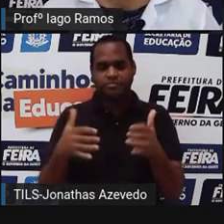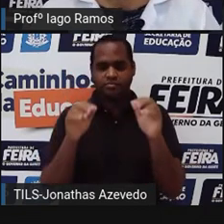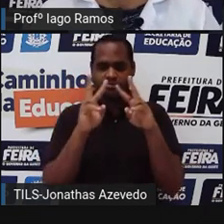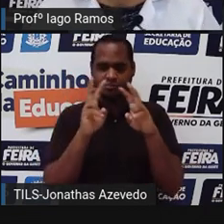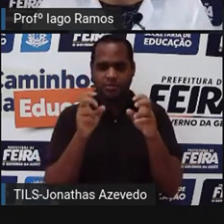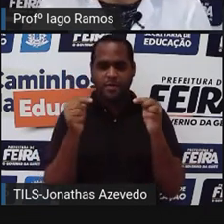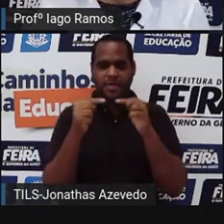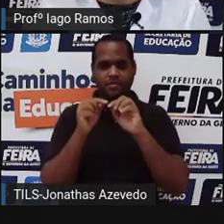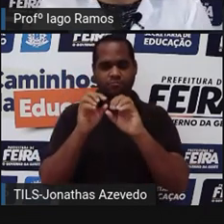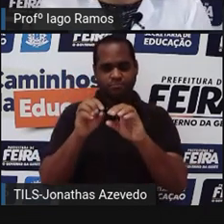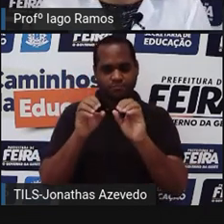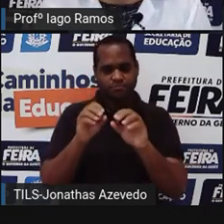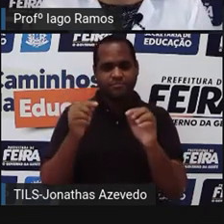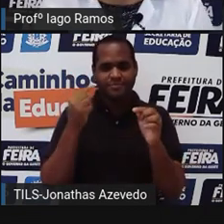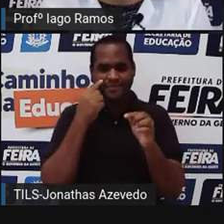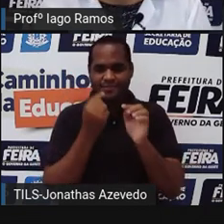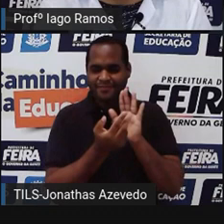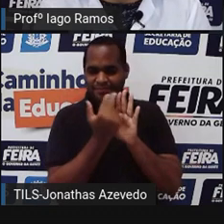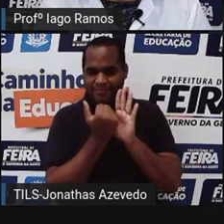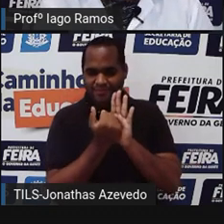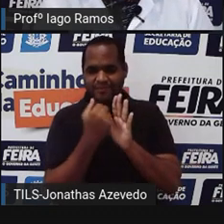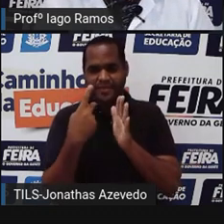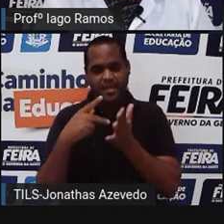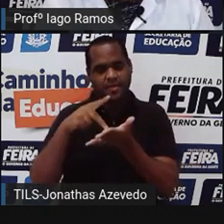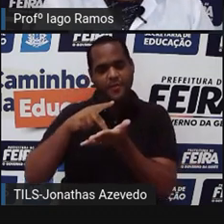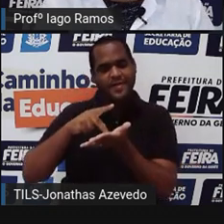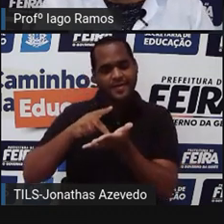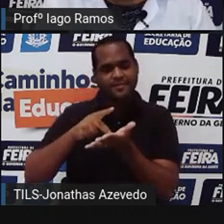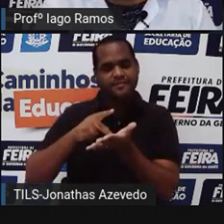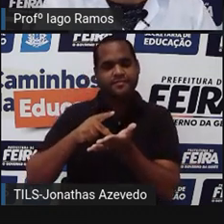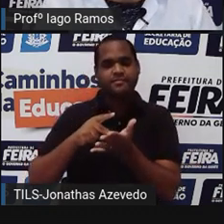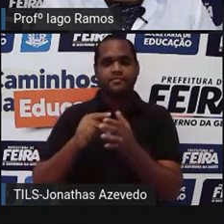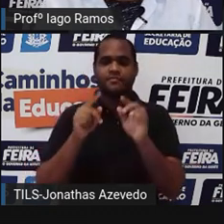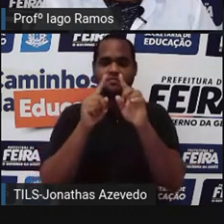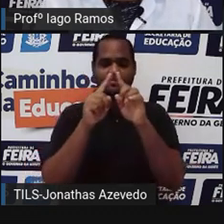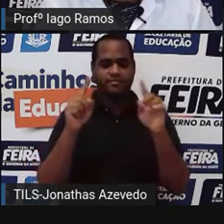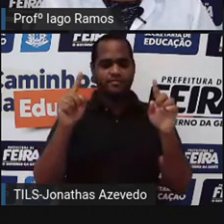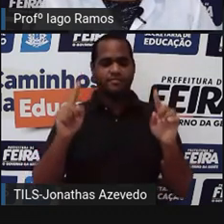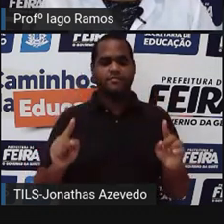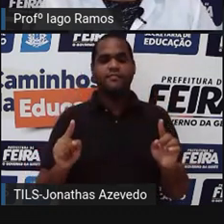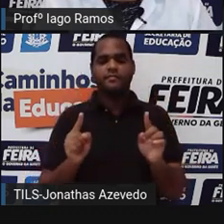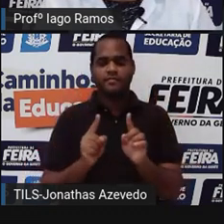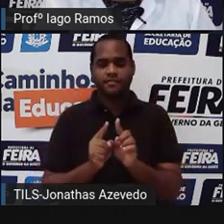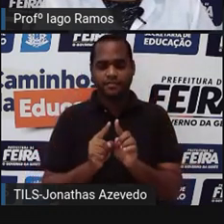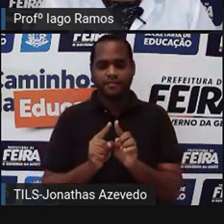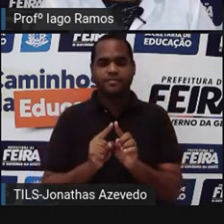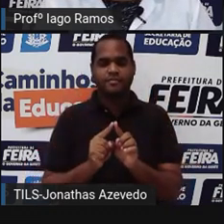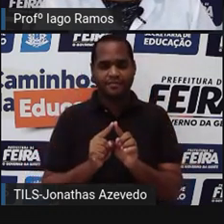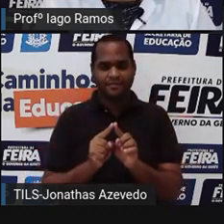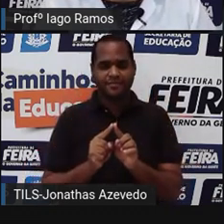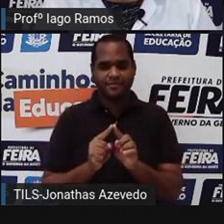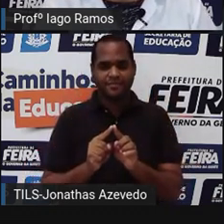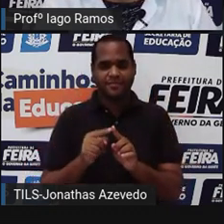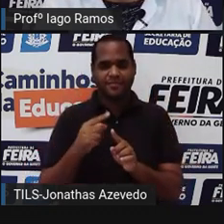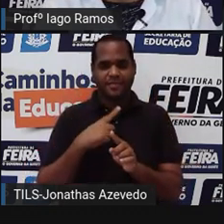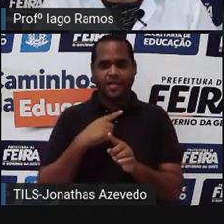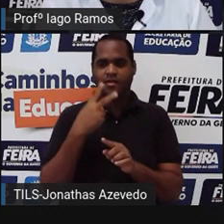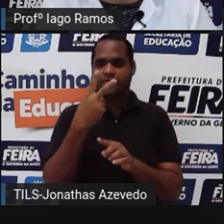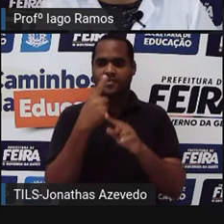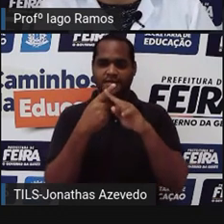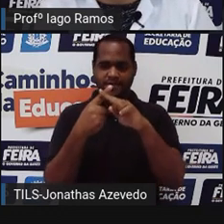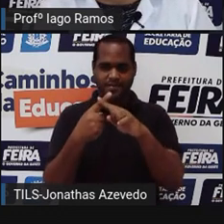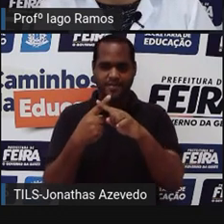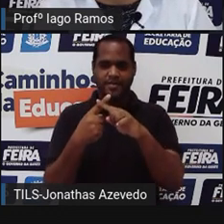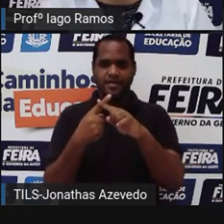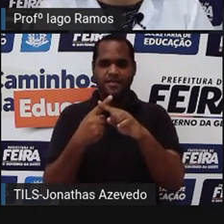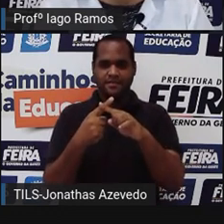bom? Então tem uma figura geométrica aí, tem um retângulo. Nesse retângulo tem uma medida 2x, que